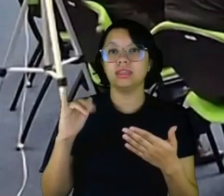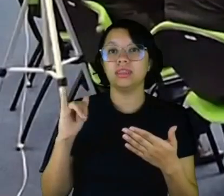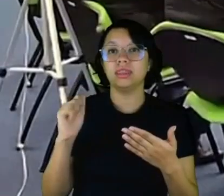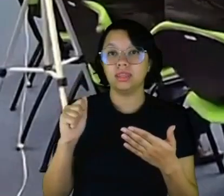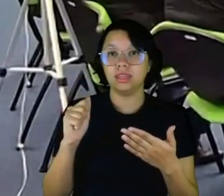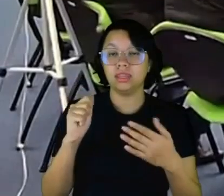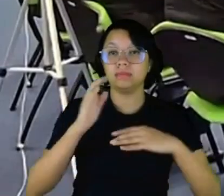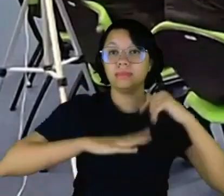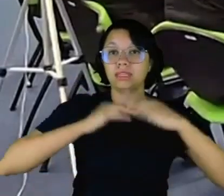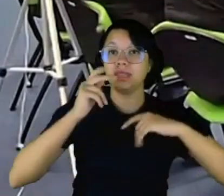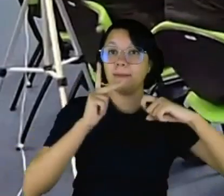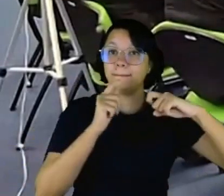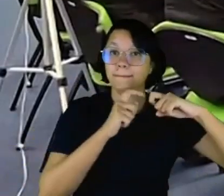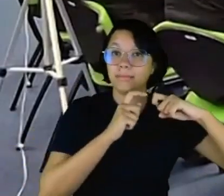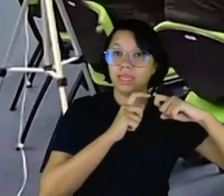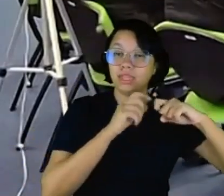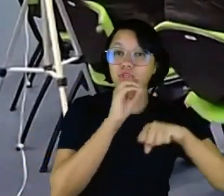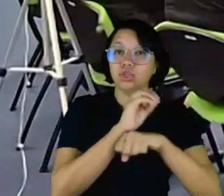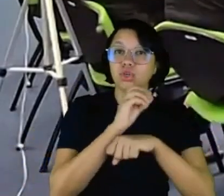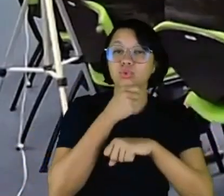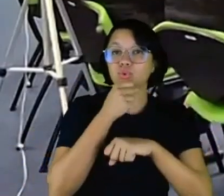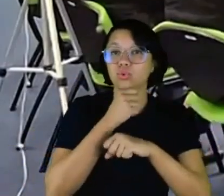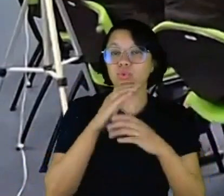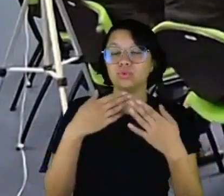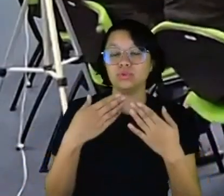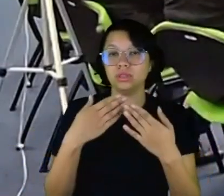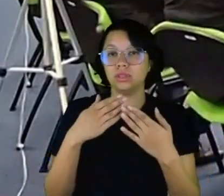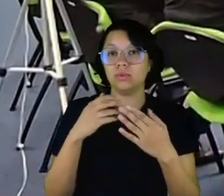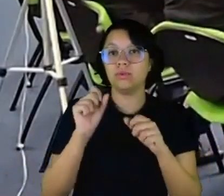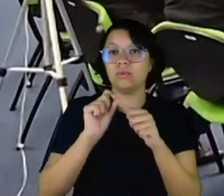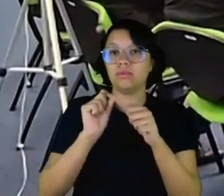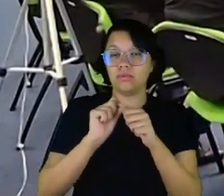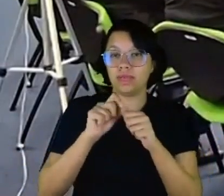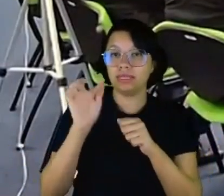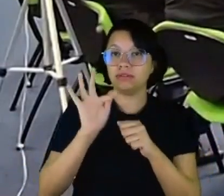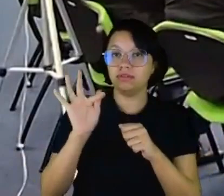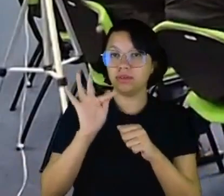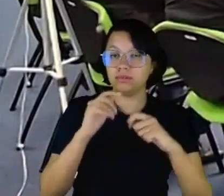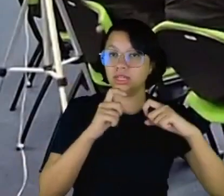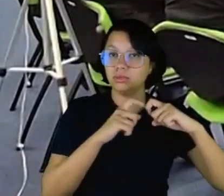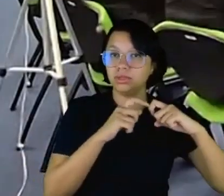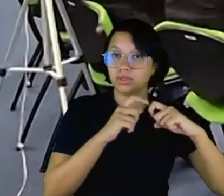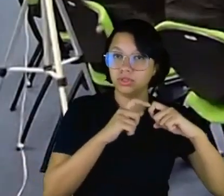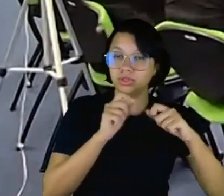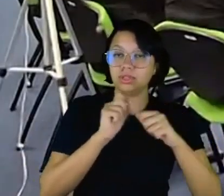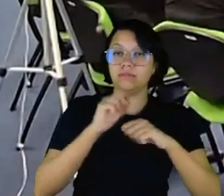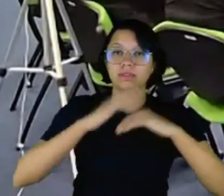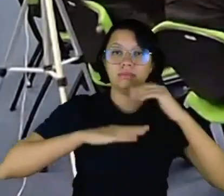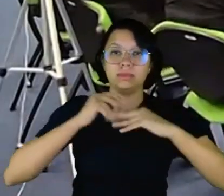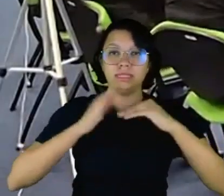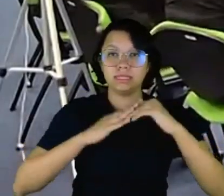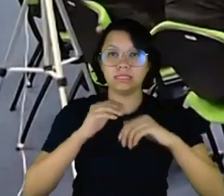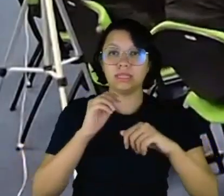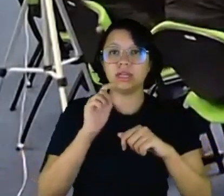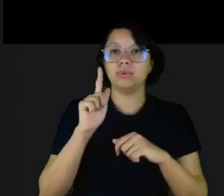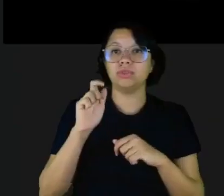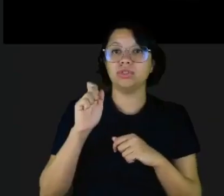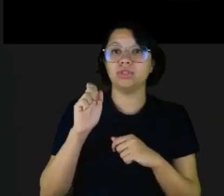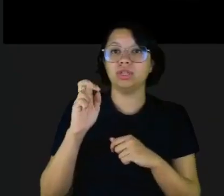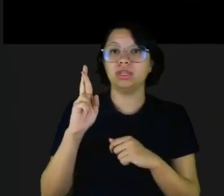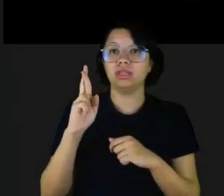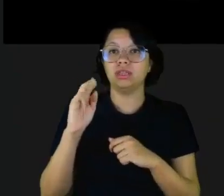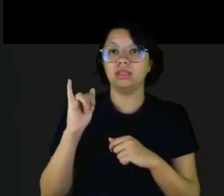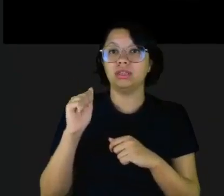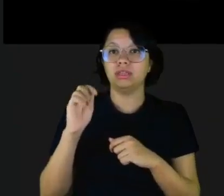do idoso. Então, o profissional faz a faculdade de medicina e ele faz a residência, a especialização em geriatria. Os